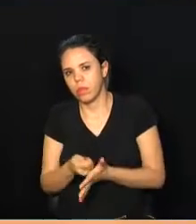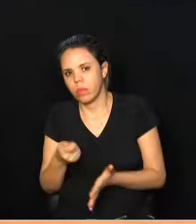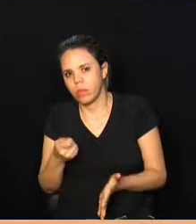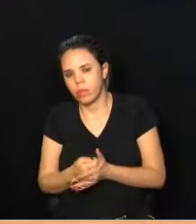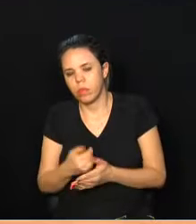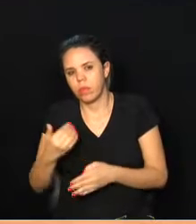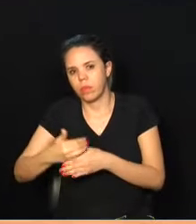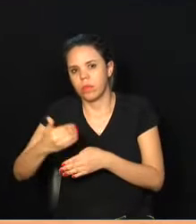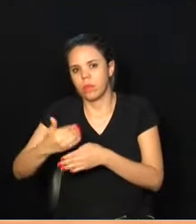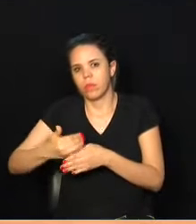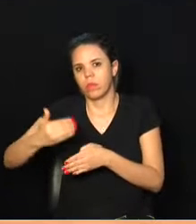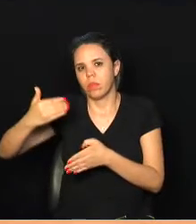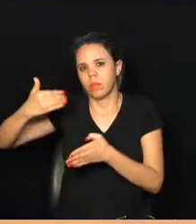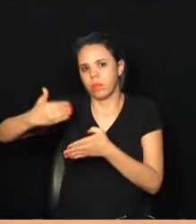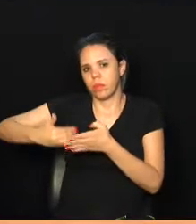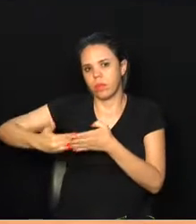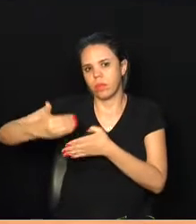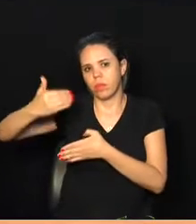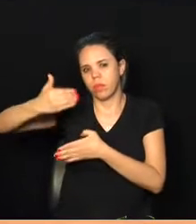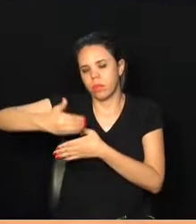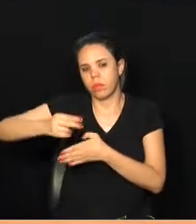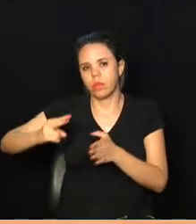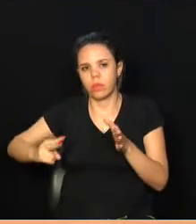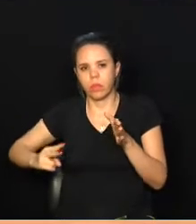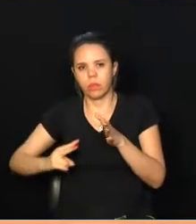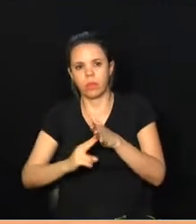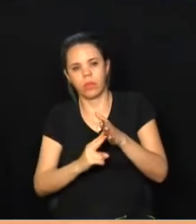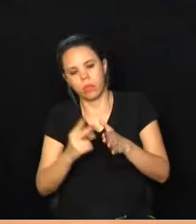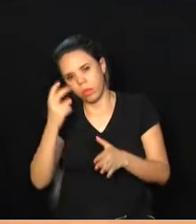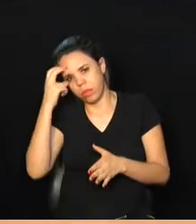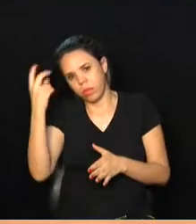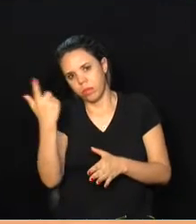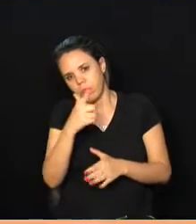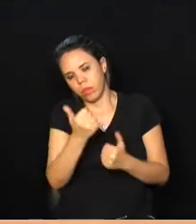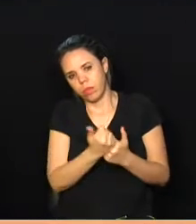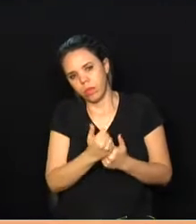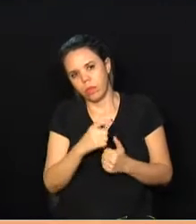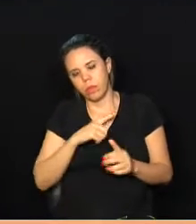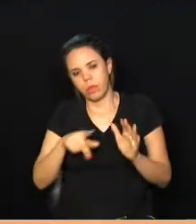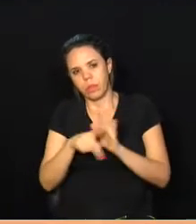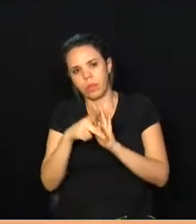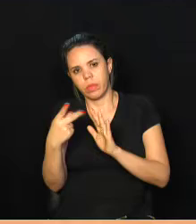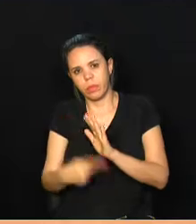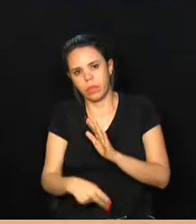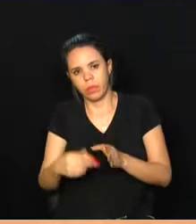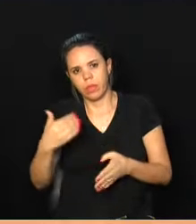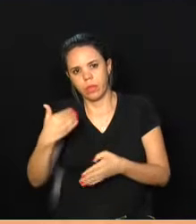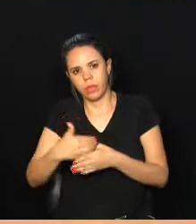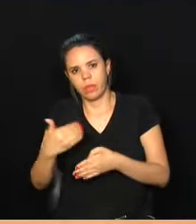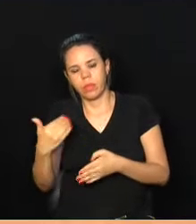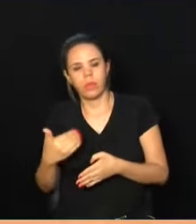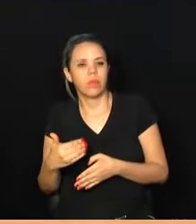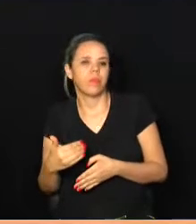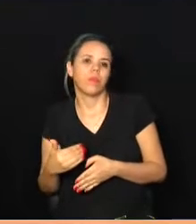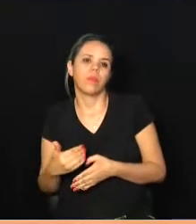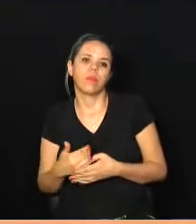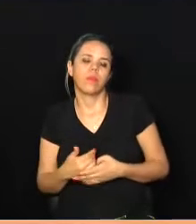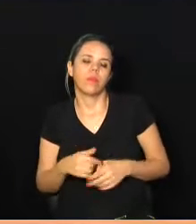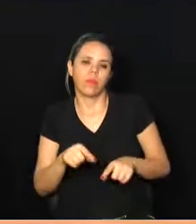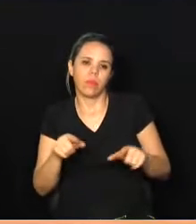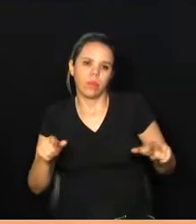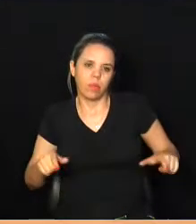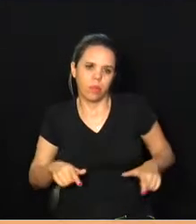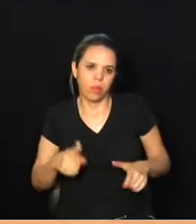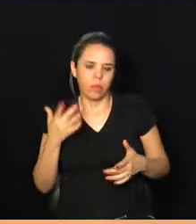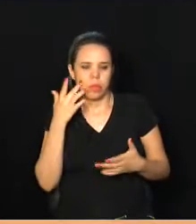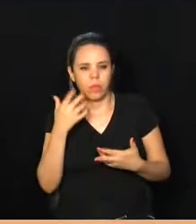de arrimo, ao invés de utilizar de uma maneira mais inteligente o próprio topografia do terreno. Então, acho que